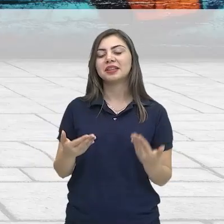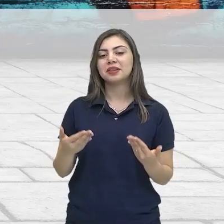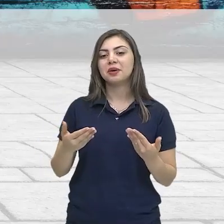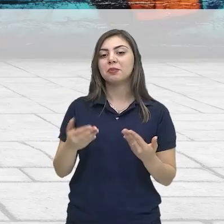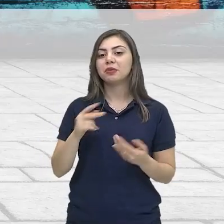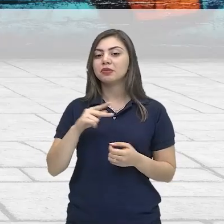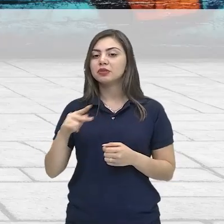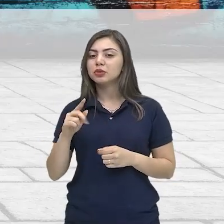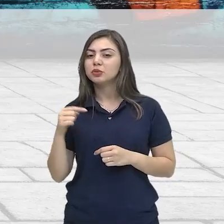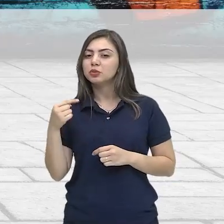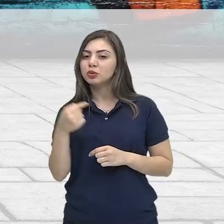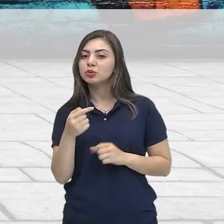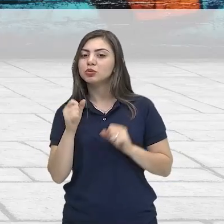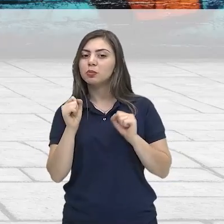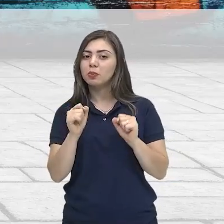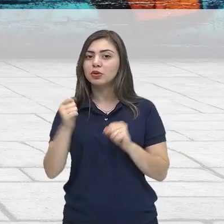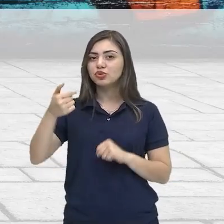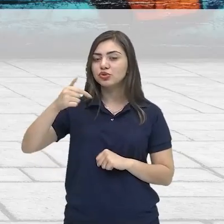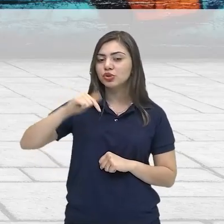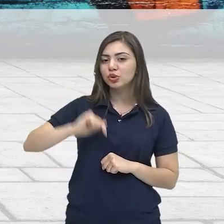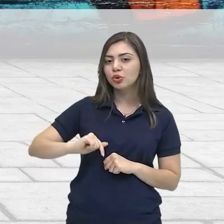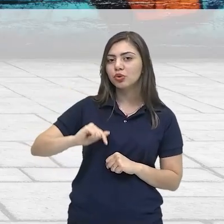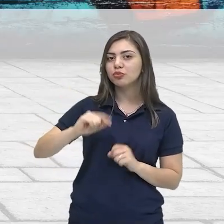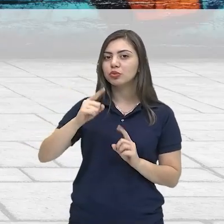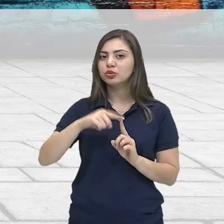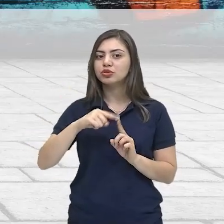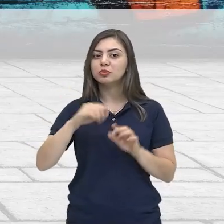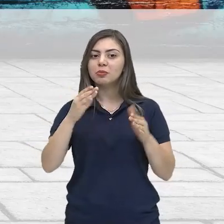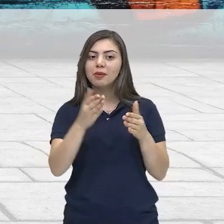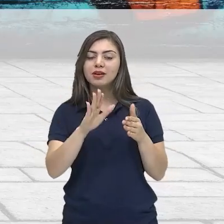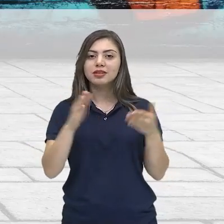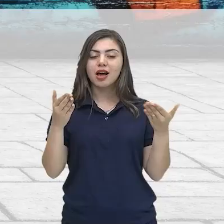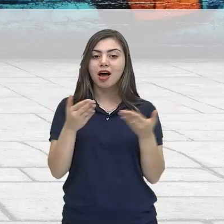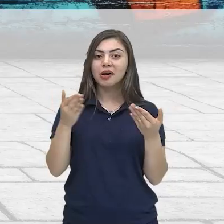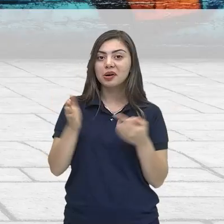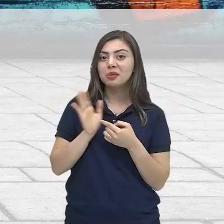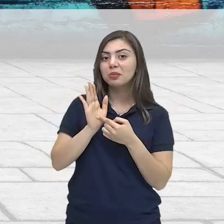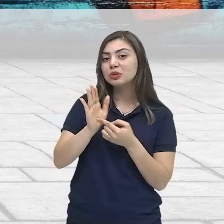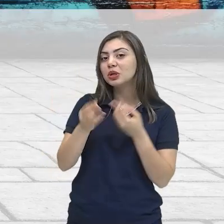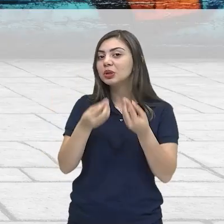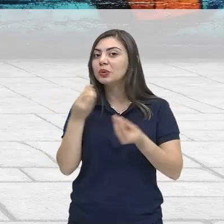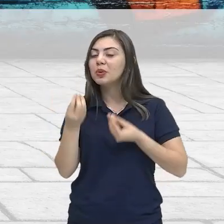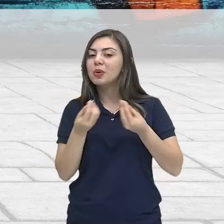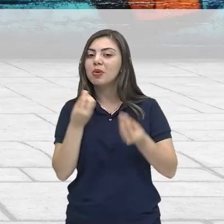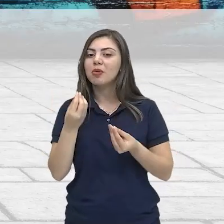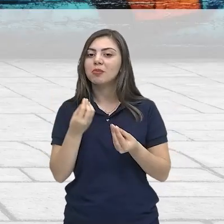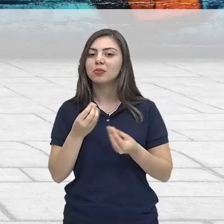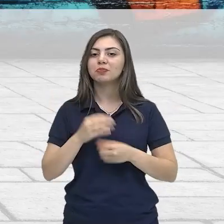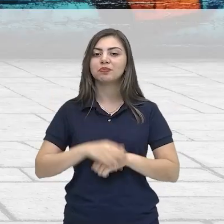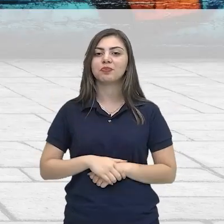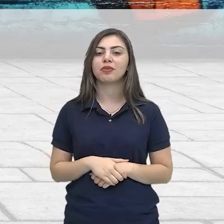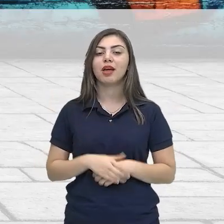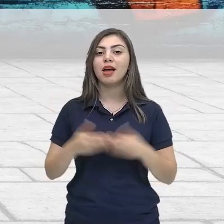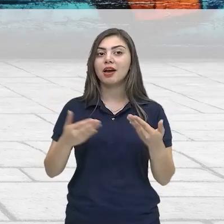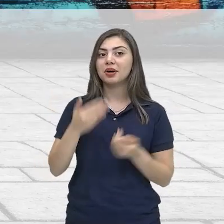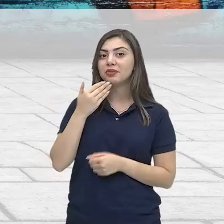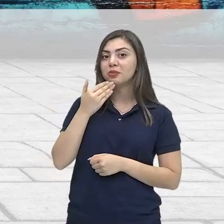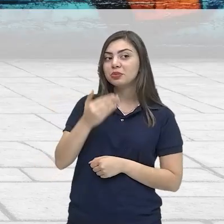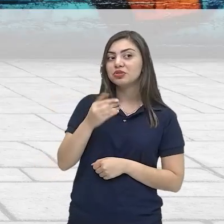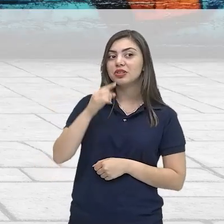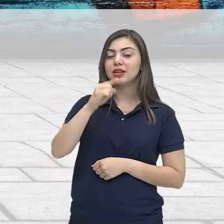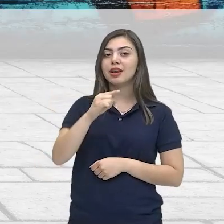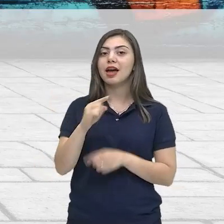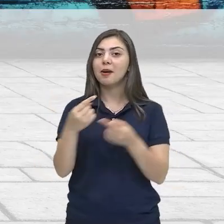passar mais uma vez esse estilo, agora você fazendo uma coreografia aqui pra gente Posso. entender melhor? Vamos lá, então vou pedir para o nosso DJ colocar a